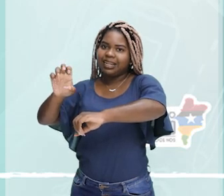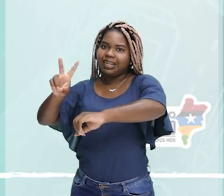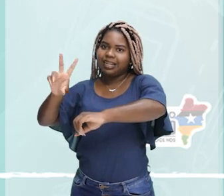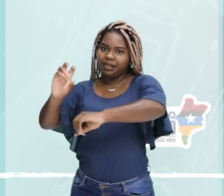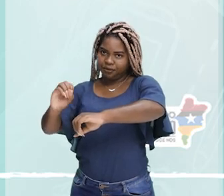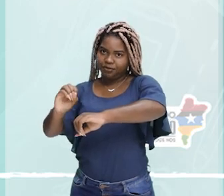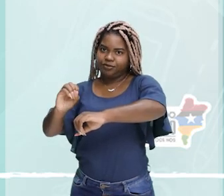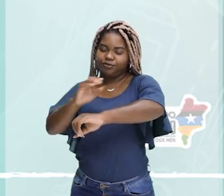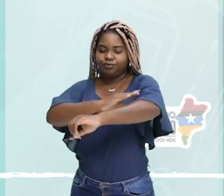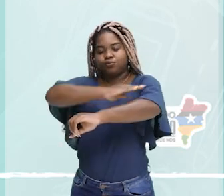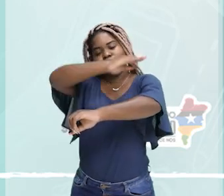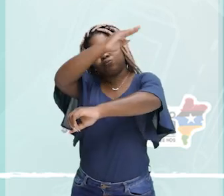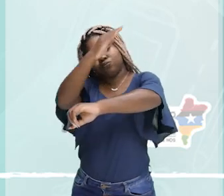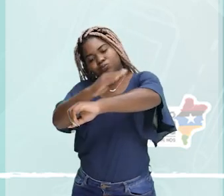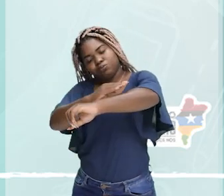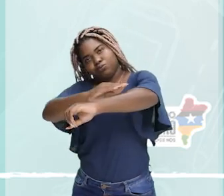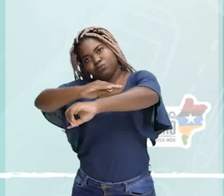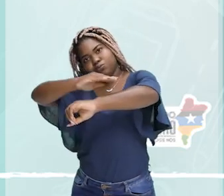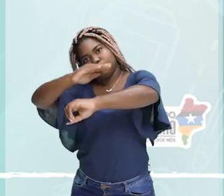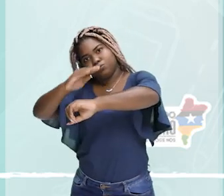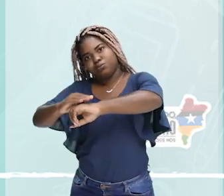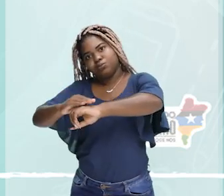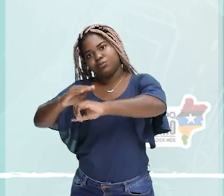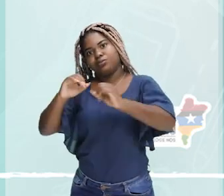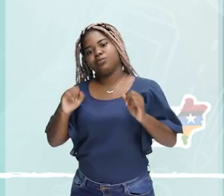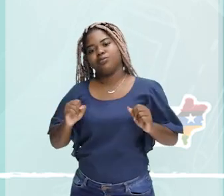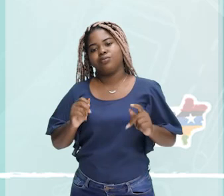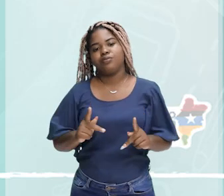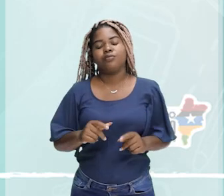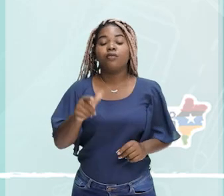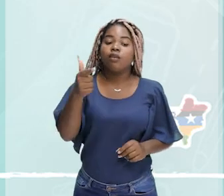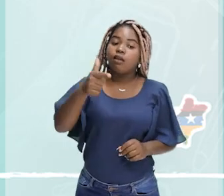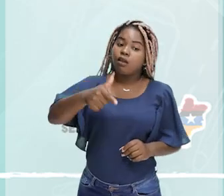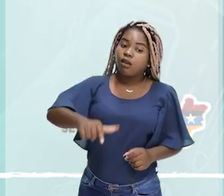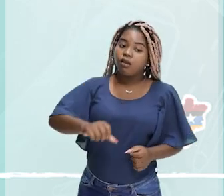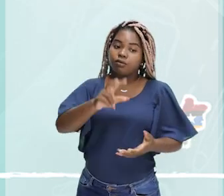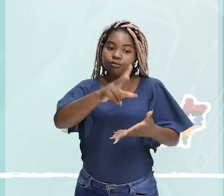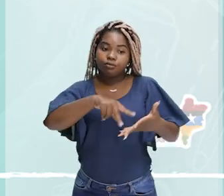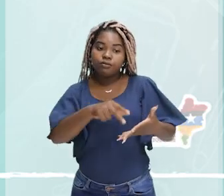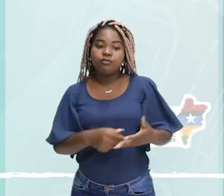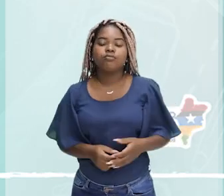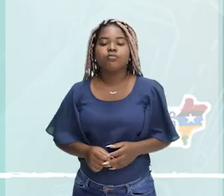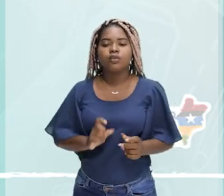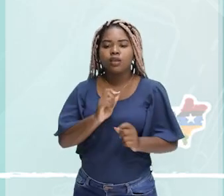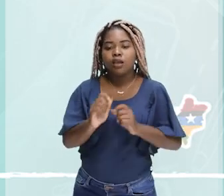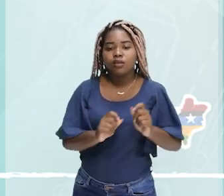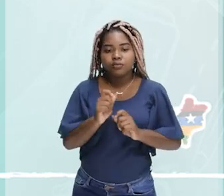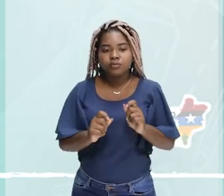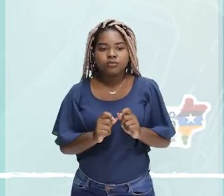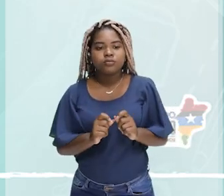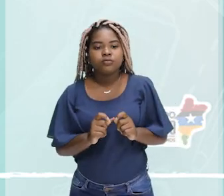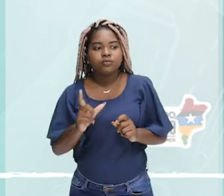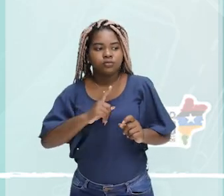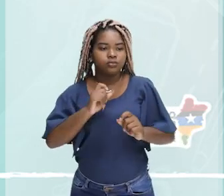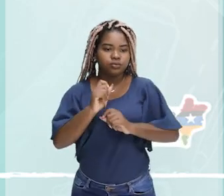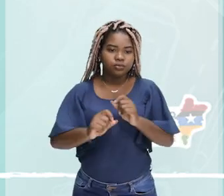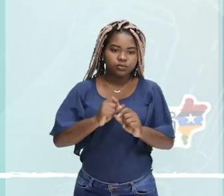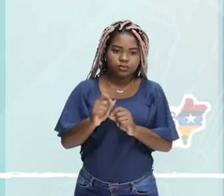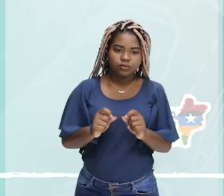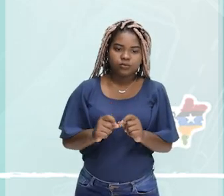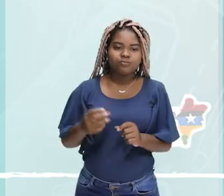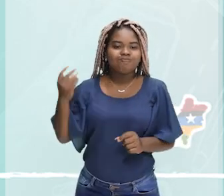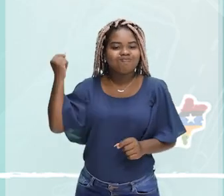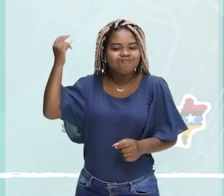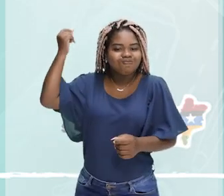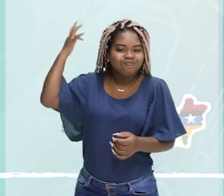ali vão ser levados, tá certo? Continuando, o que faz com que eles se acumulem nessas camadas mais baixas, né, ao longo do